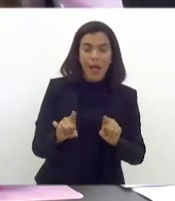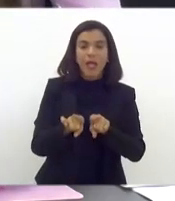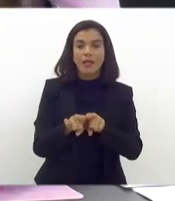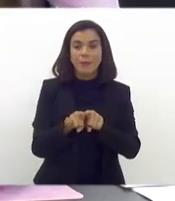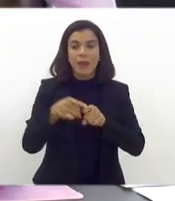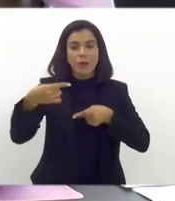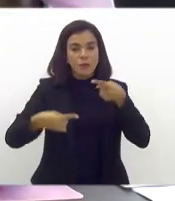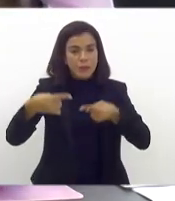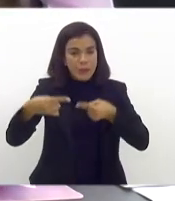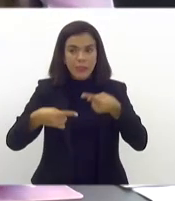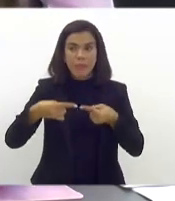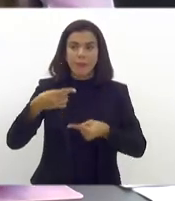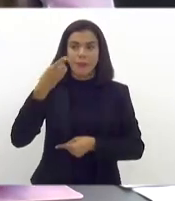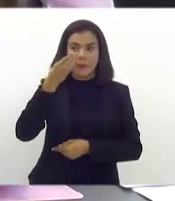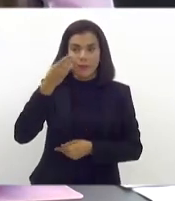debate, deputado Mink,